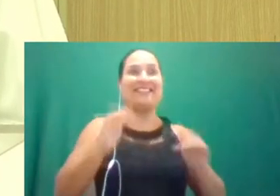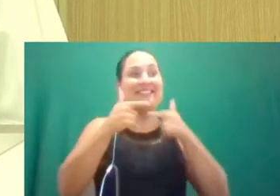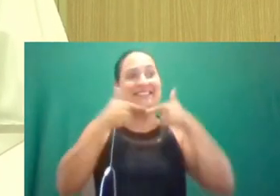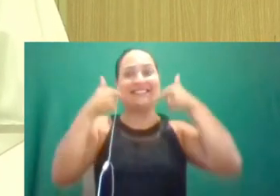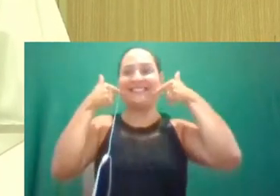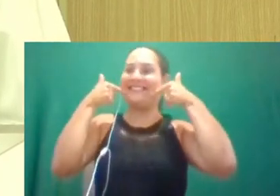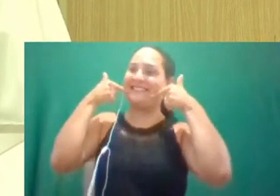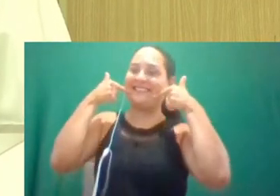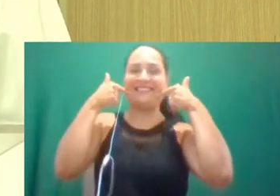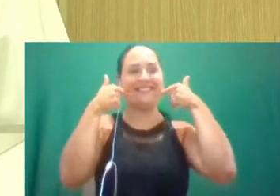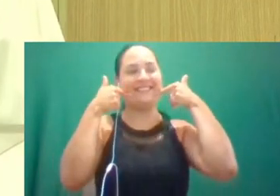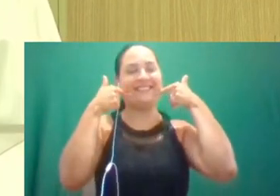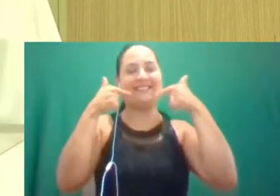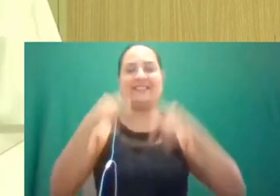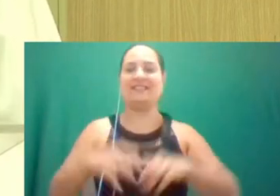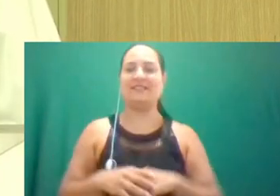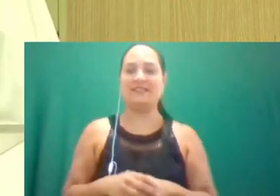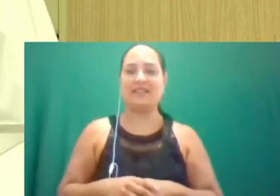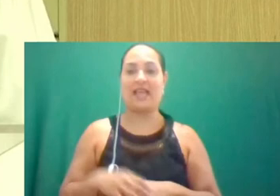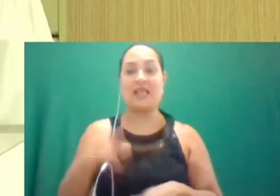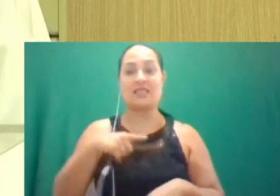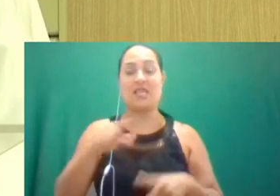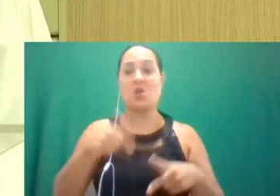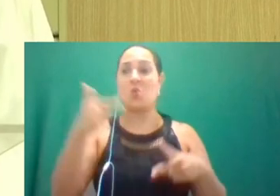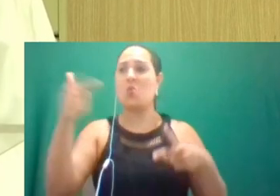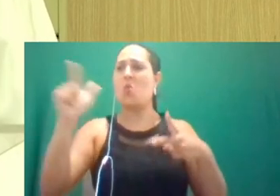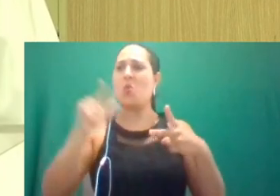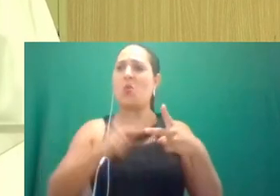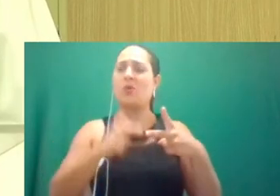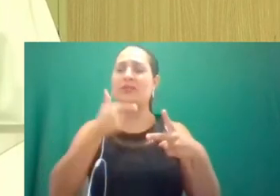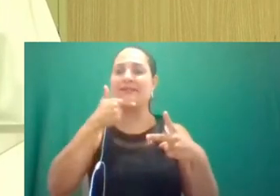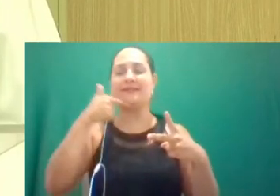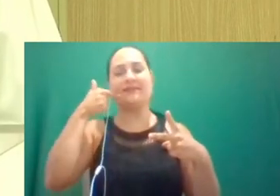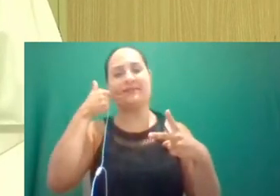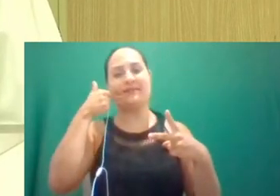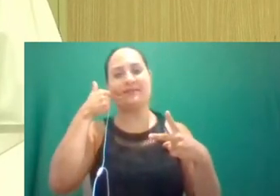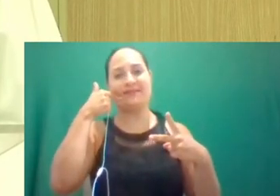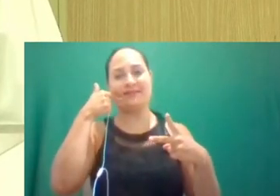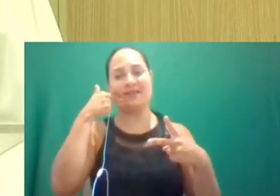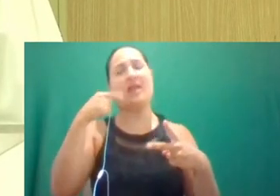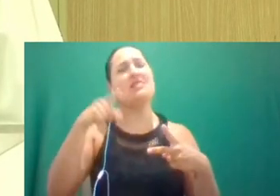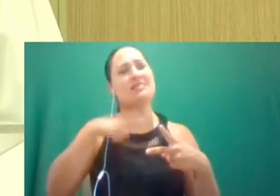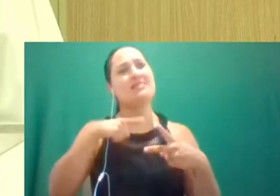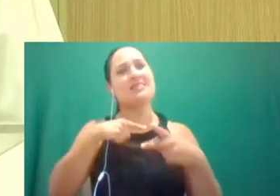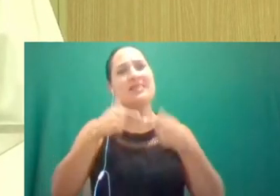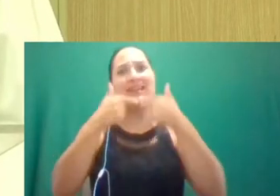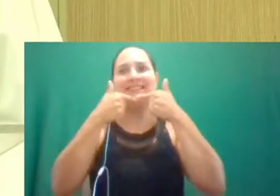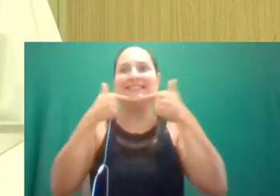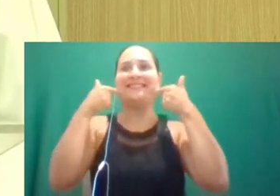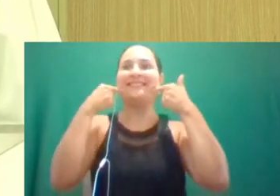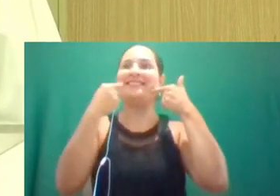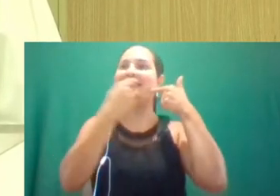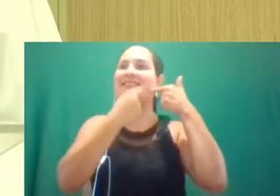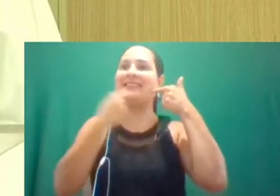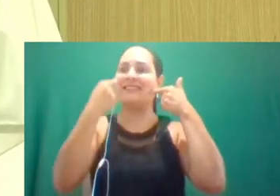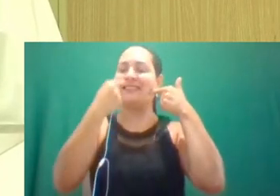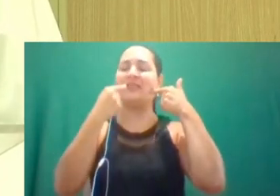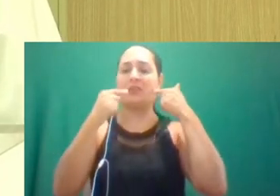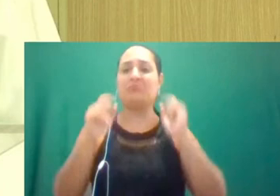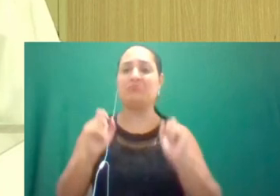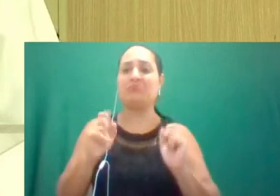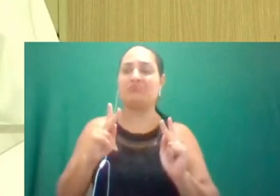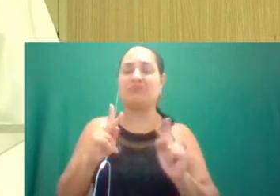forma errônea, a vida leve, aquilo, uma alegria superficial. Esse é o sorriso dos dentes, da boca, porque é